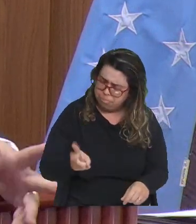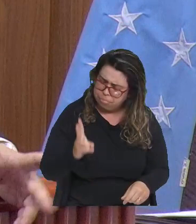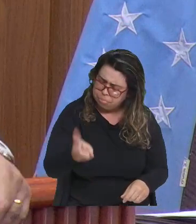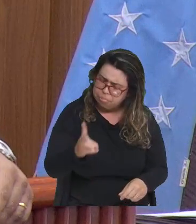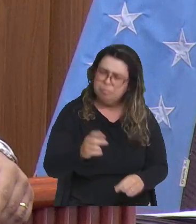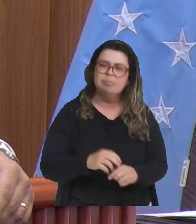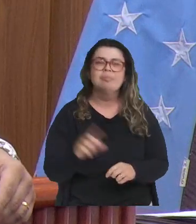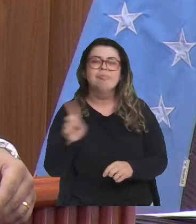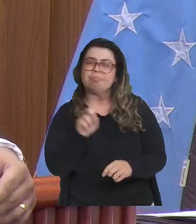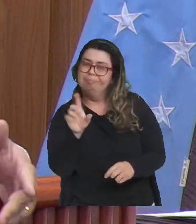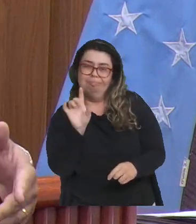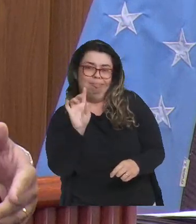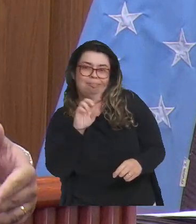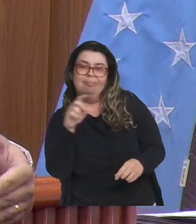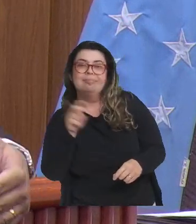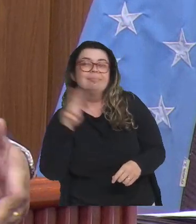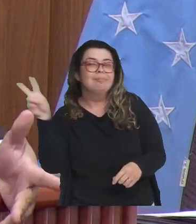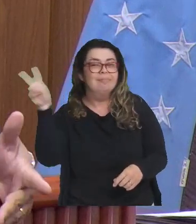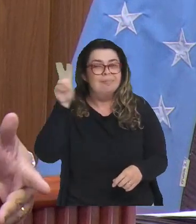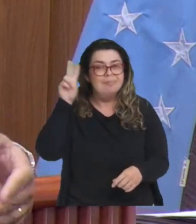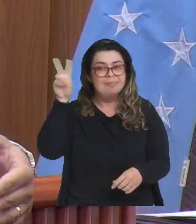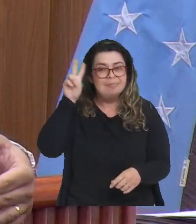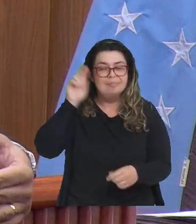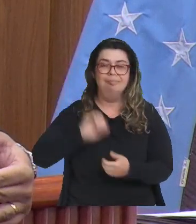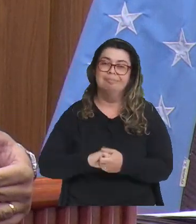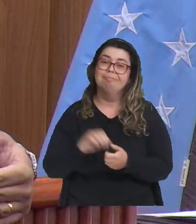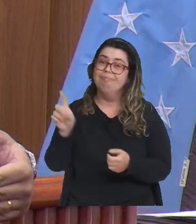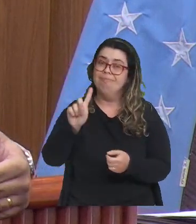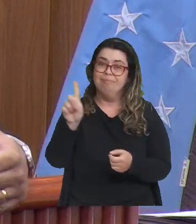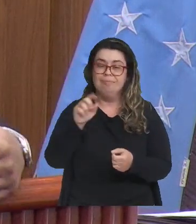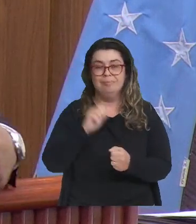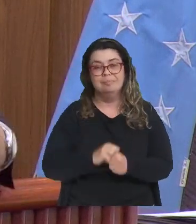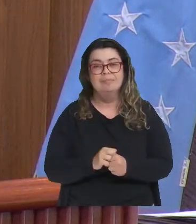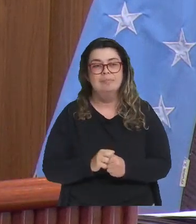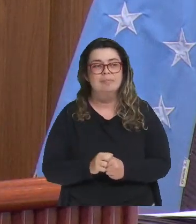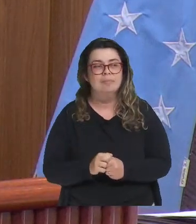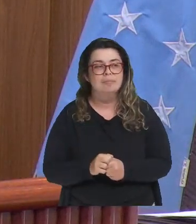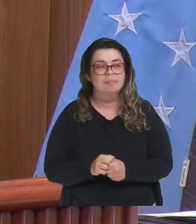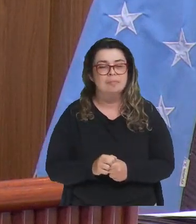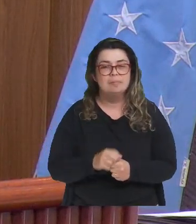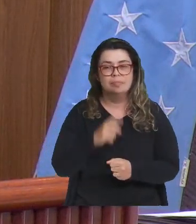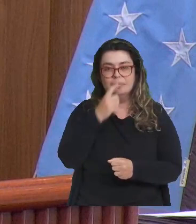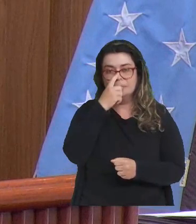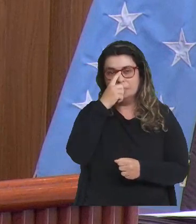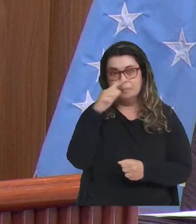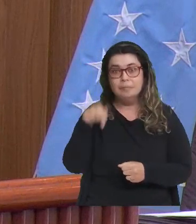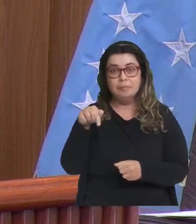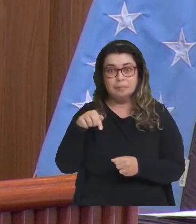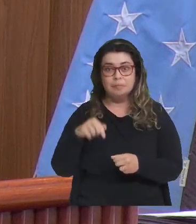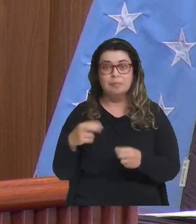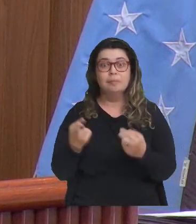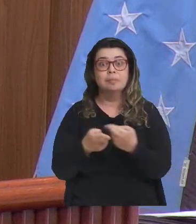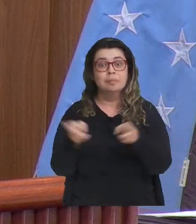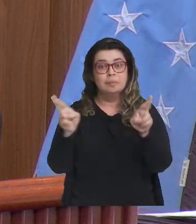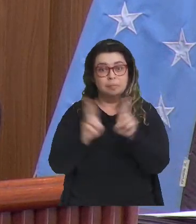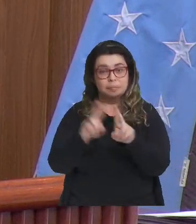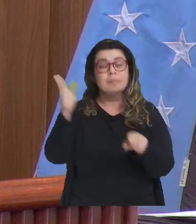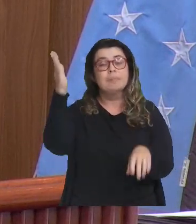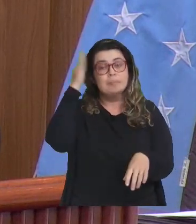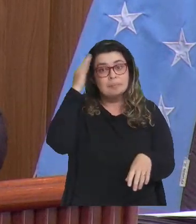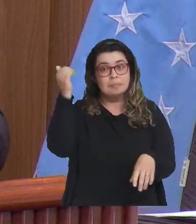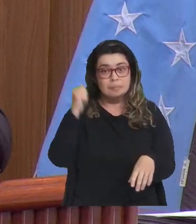é segunda-feira aqui que a gente faz o voto. Quem acompanha o nosso trabalho e vê a exposição dos nossos trabalhos aqui na sessão, sabe que